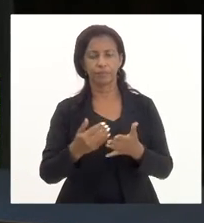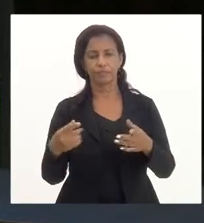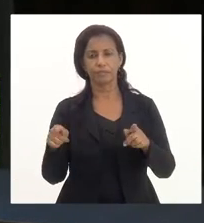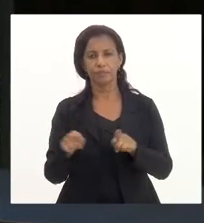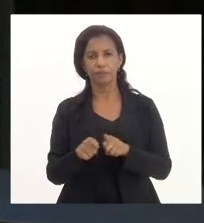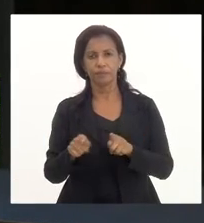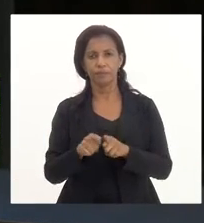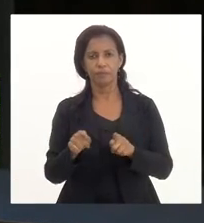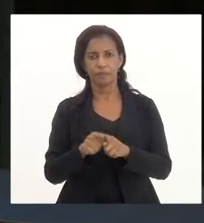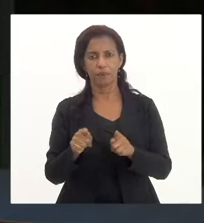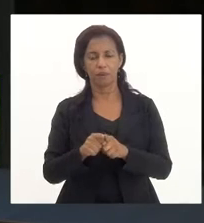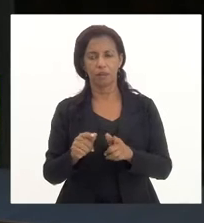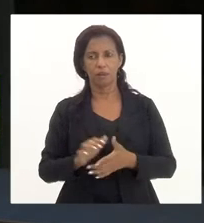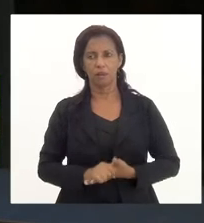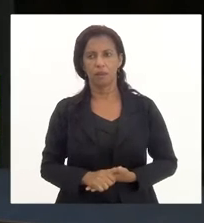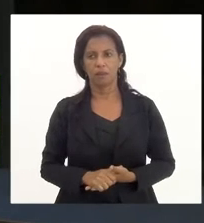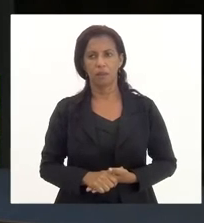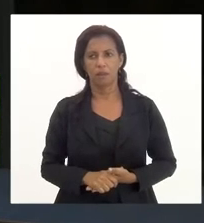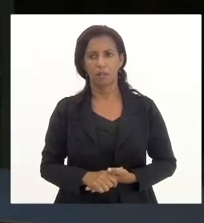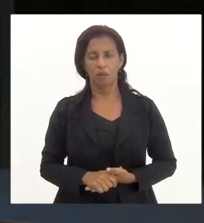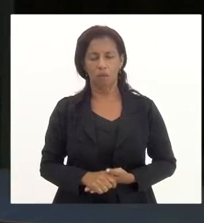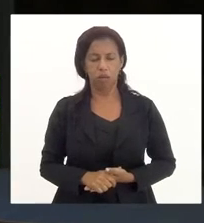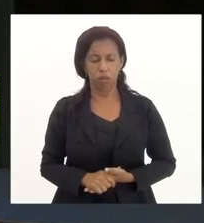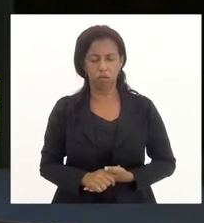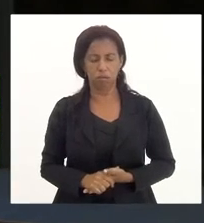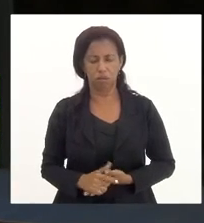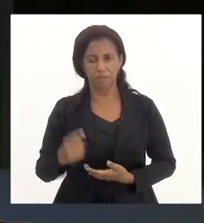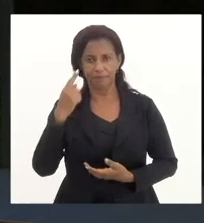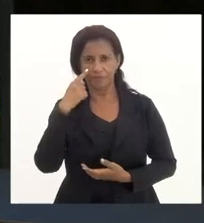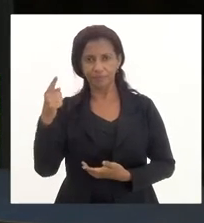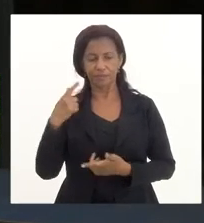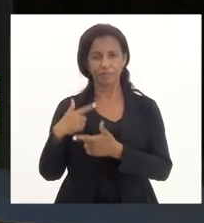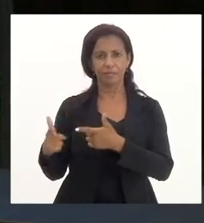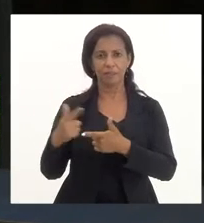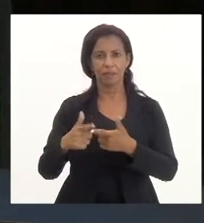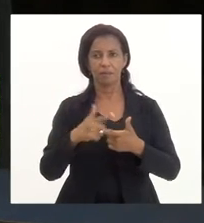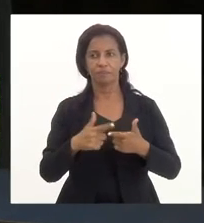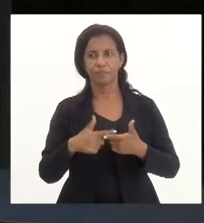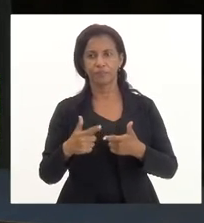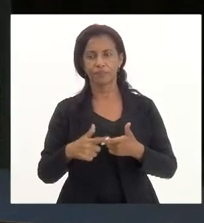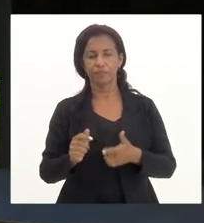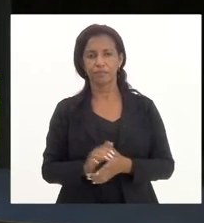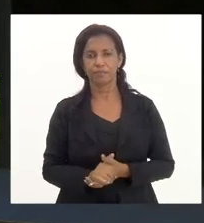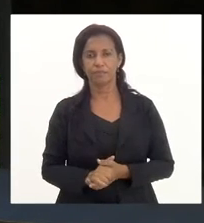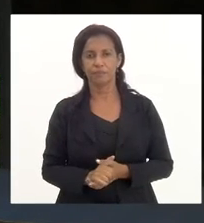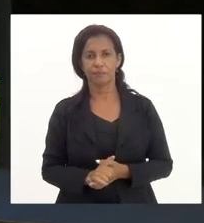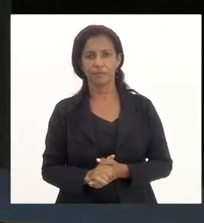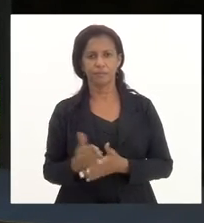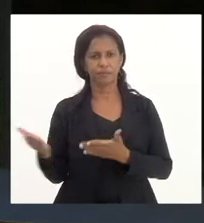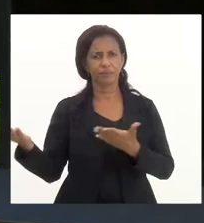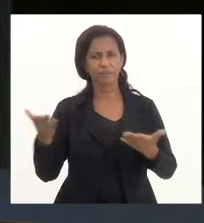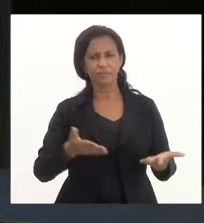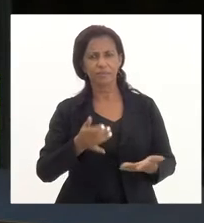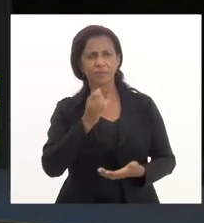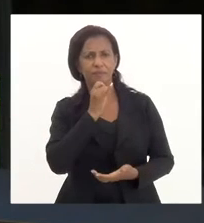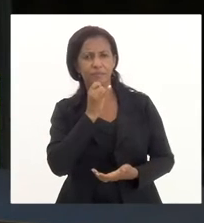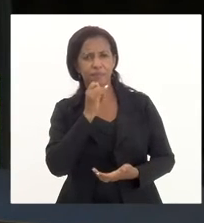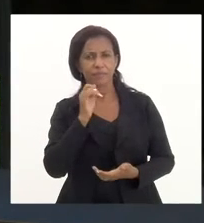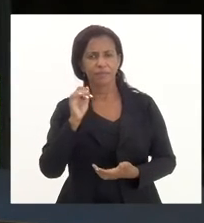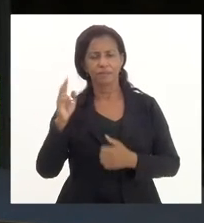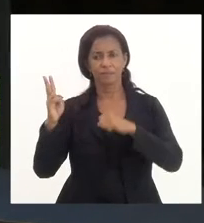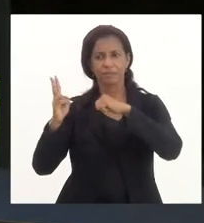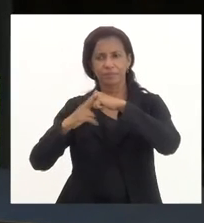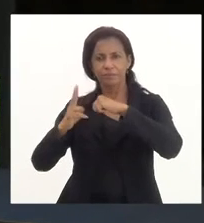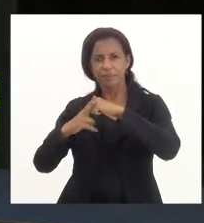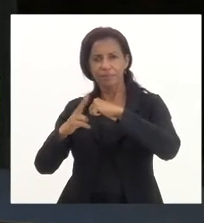né a gente não vê nenhum problema de alterar esse verbo de atestar Por que que a gente trouxe a testar porque é o verbo que